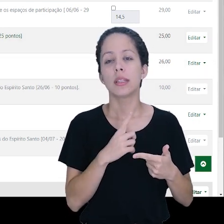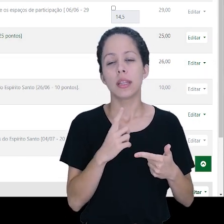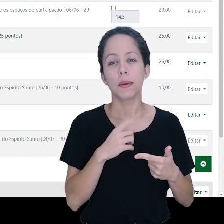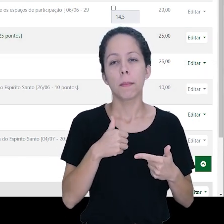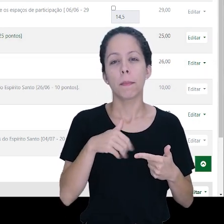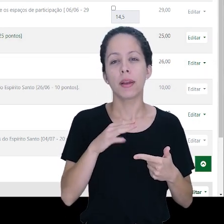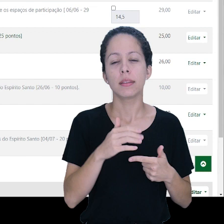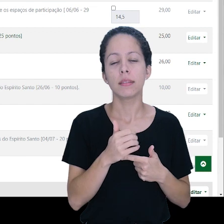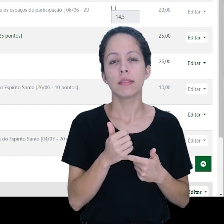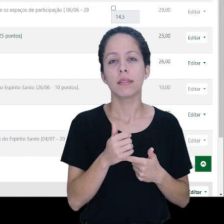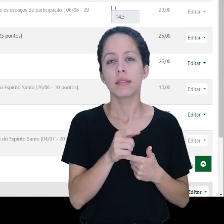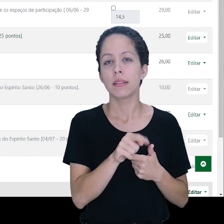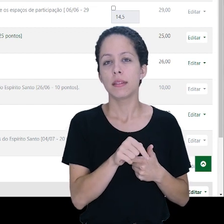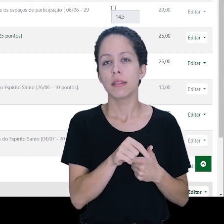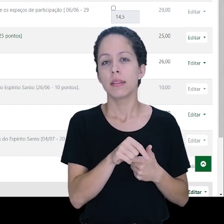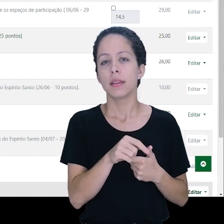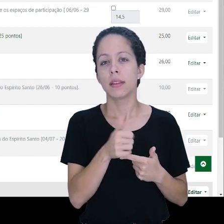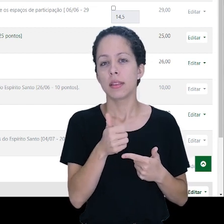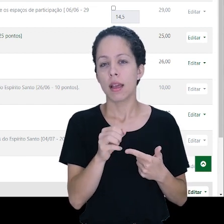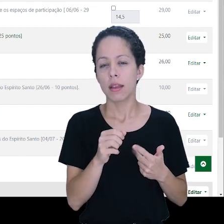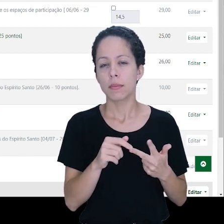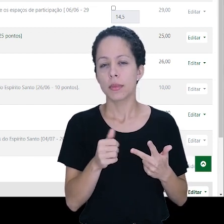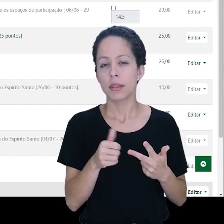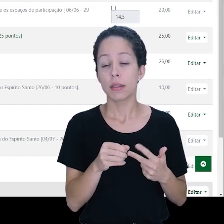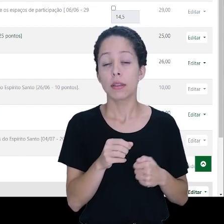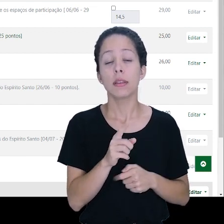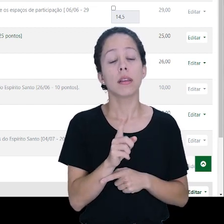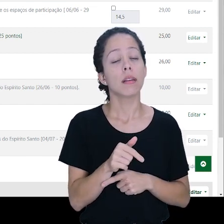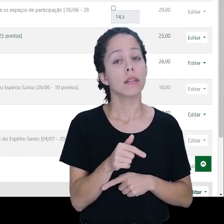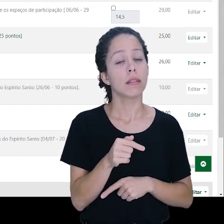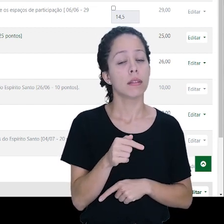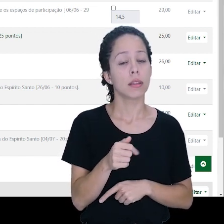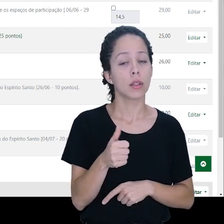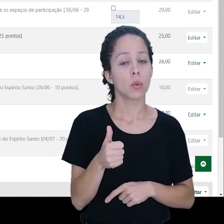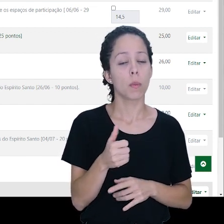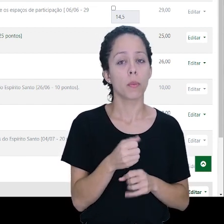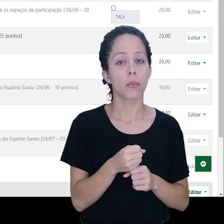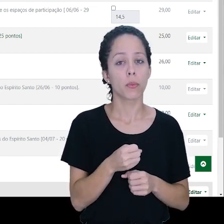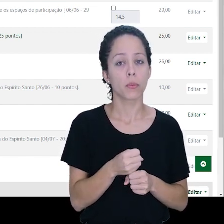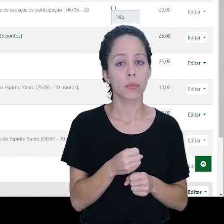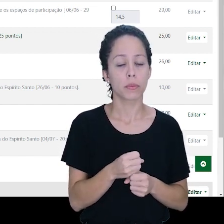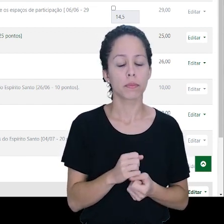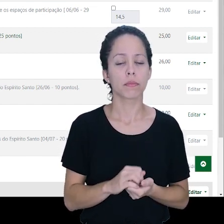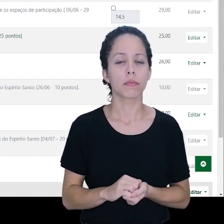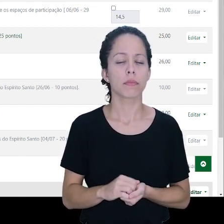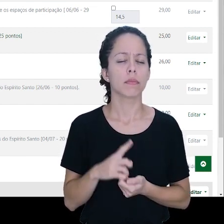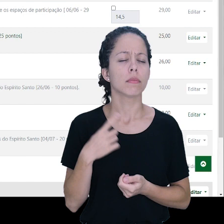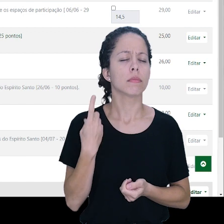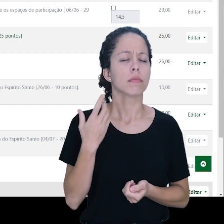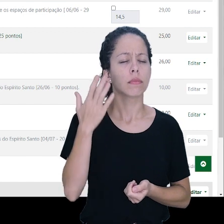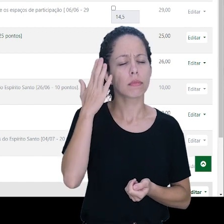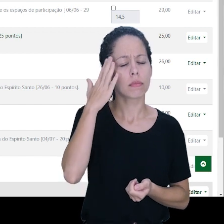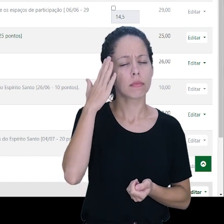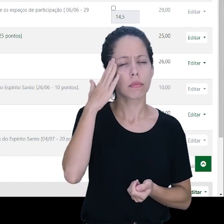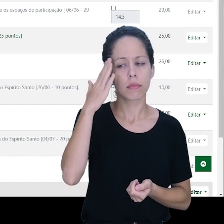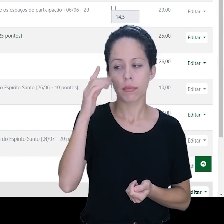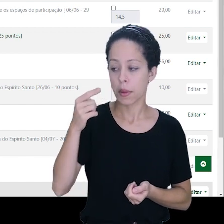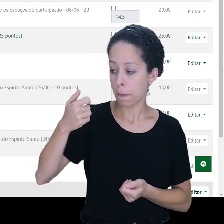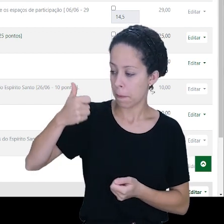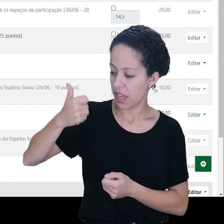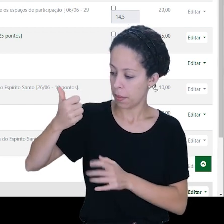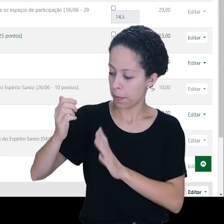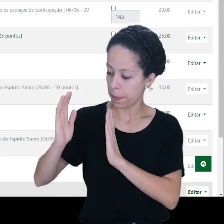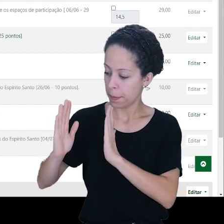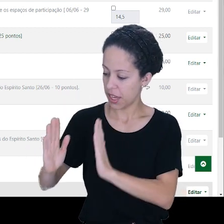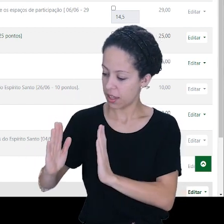pontos Então vamos colocar aqui 71 pontos né a gente sabe que os 29